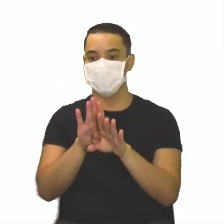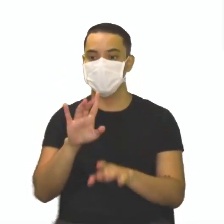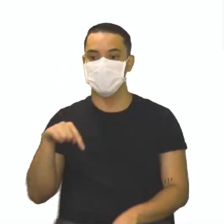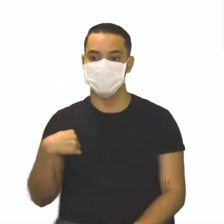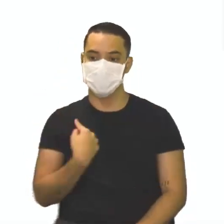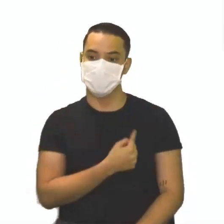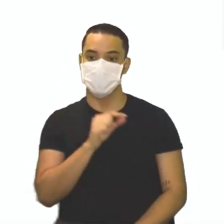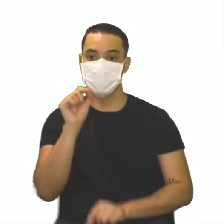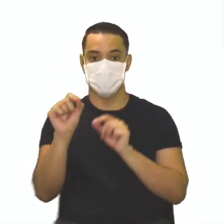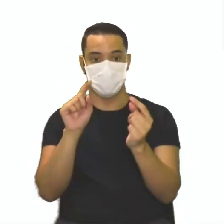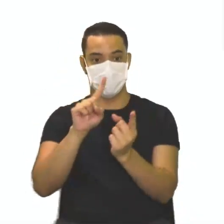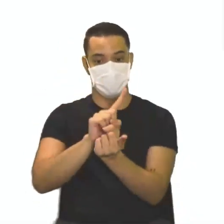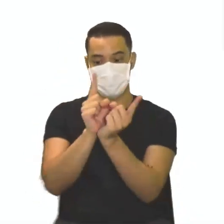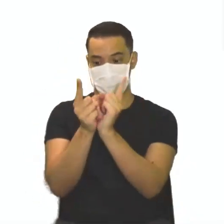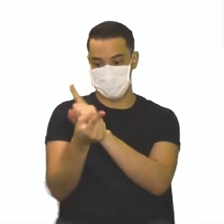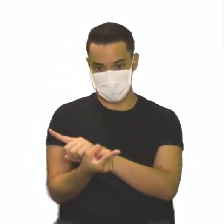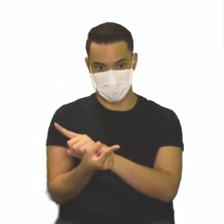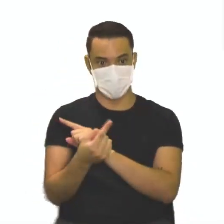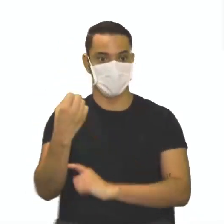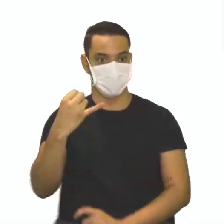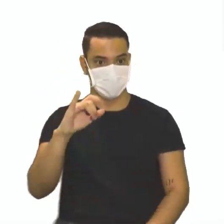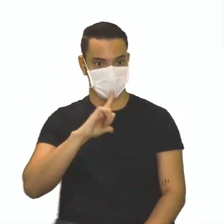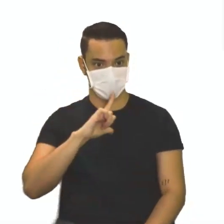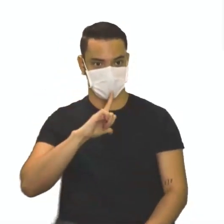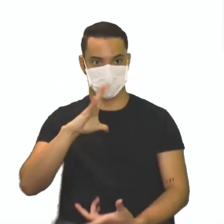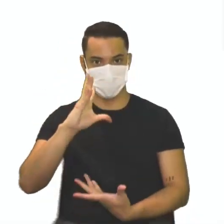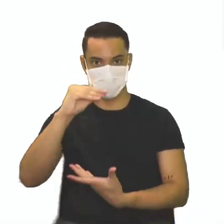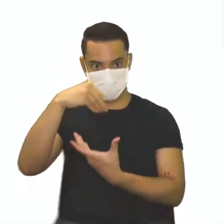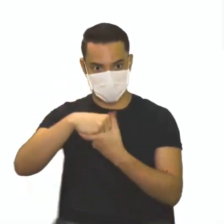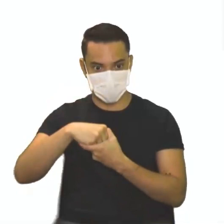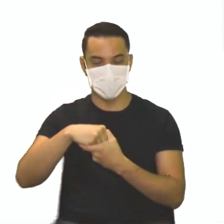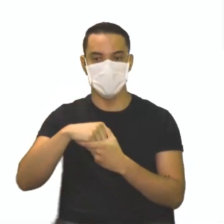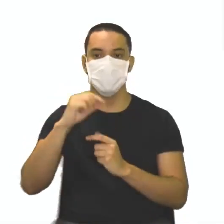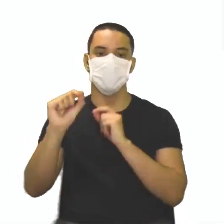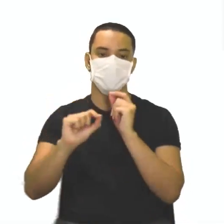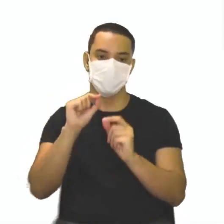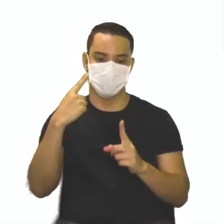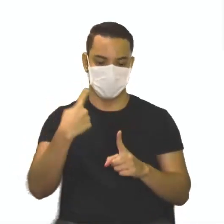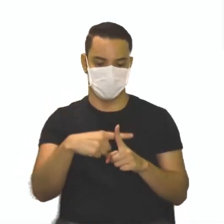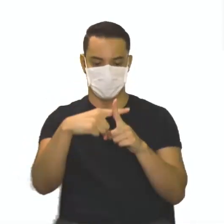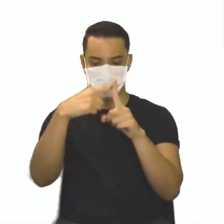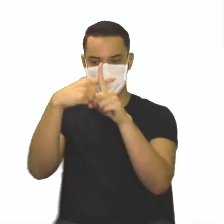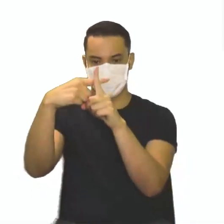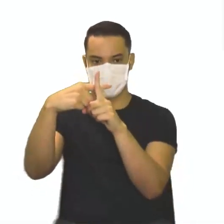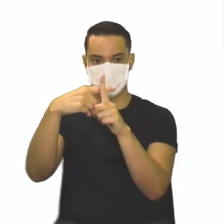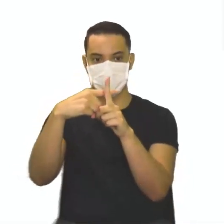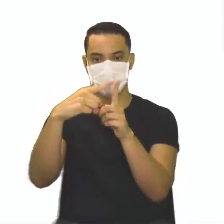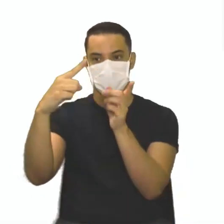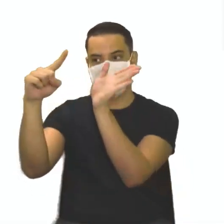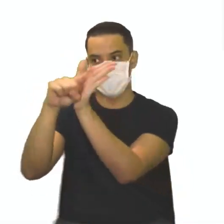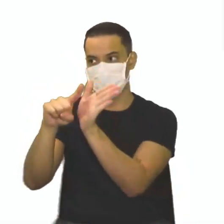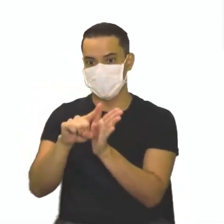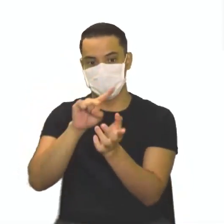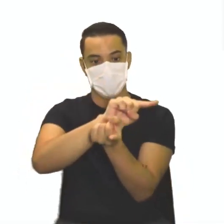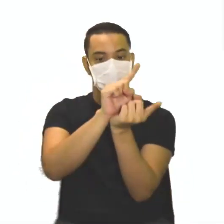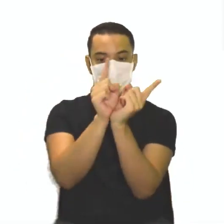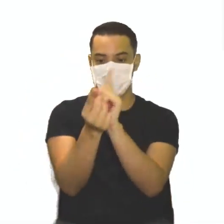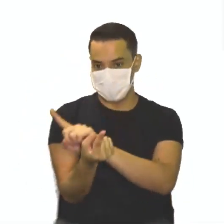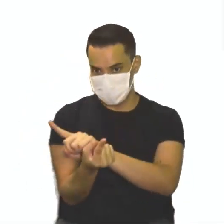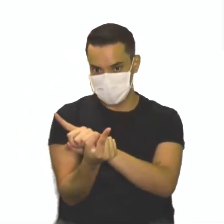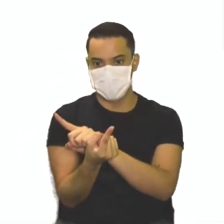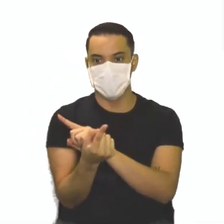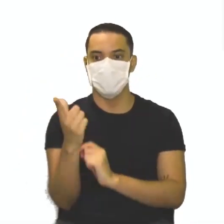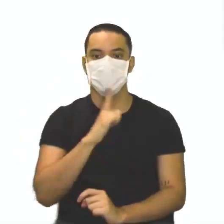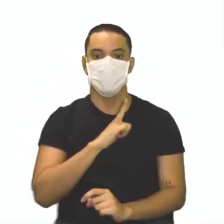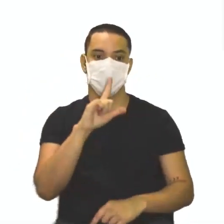o contrário. Quando eu tenho cargas aqui, ó, de sinais opostos, ou seja, quando eu tenho objetos